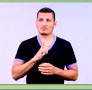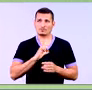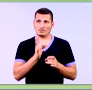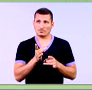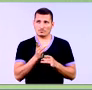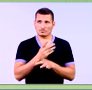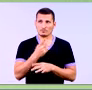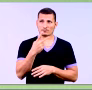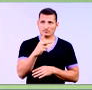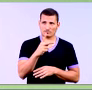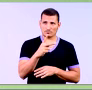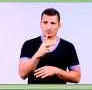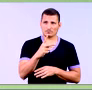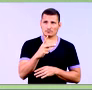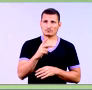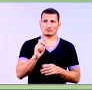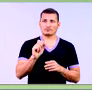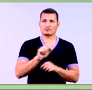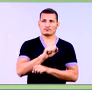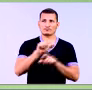com sucesso.